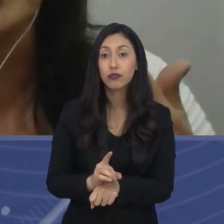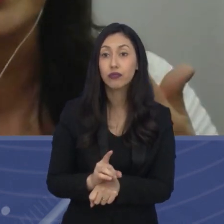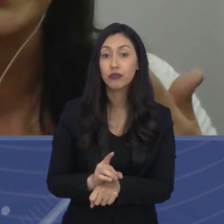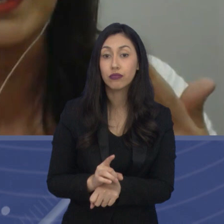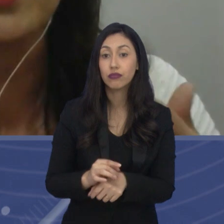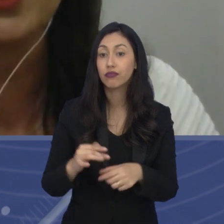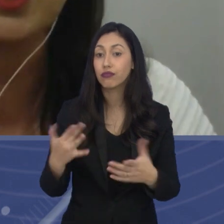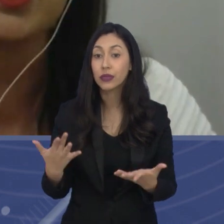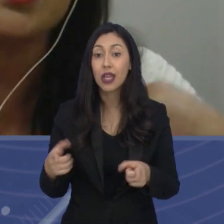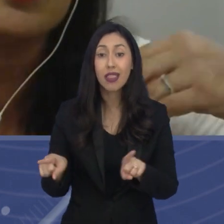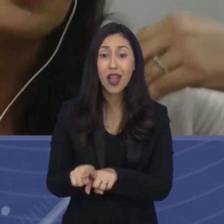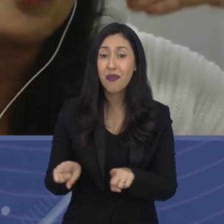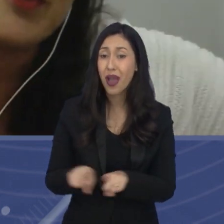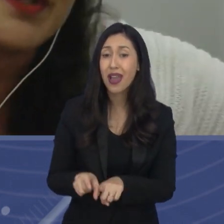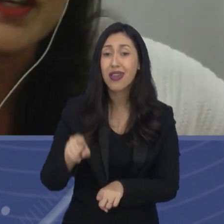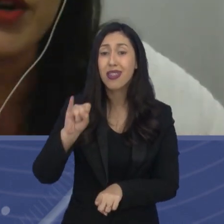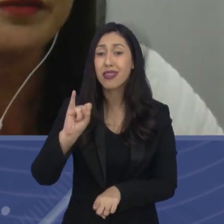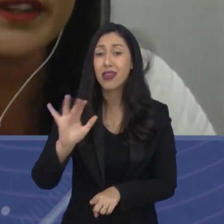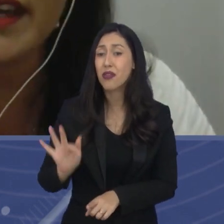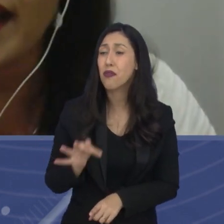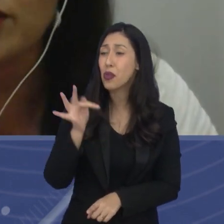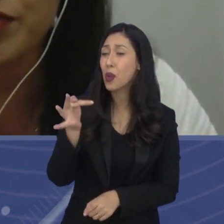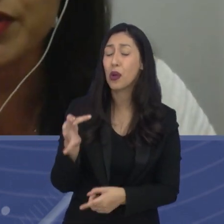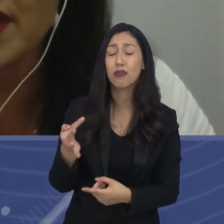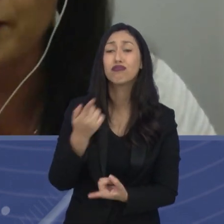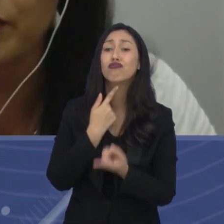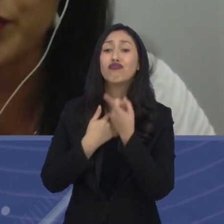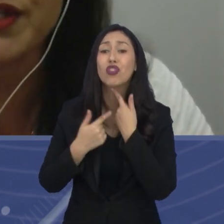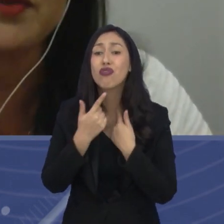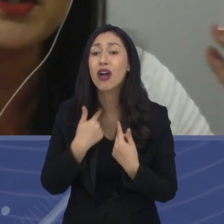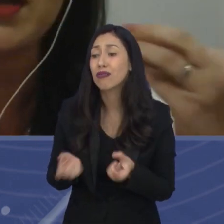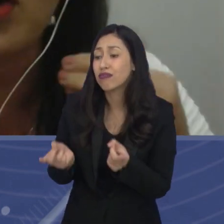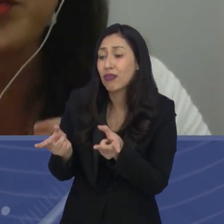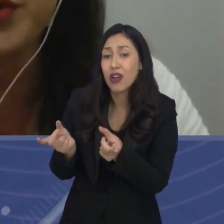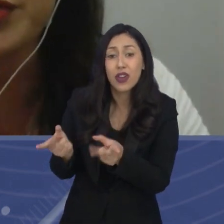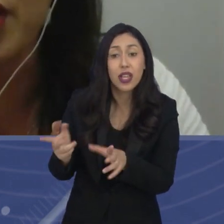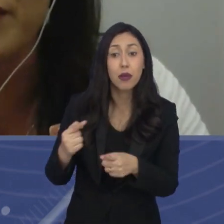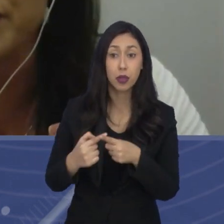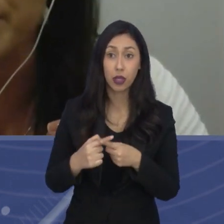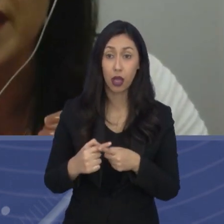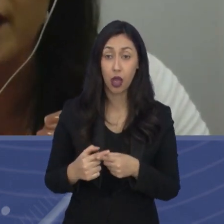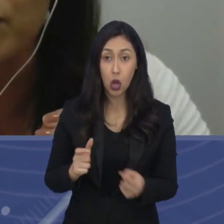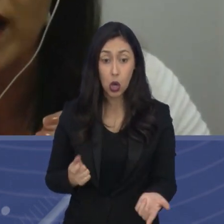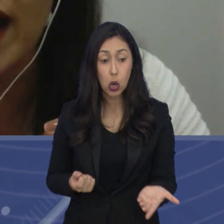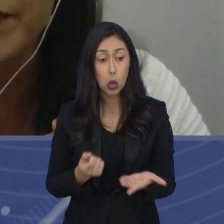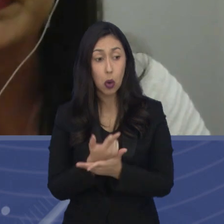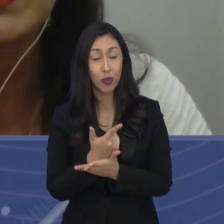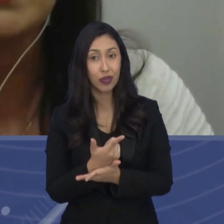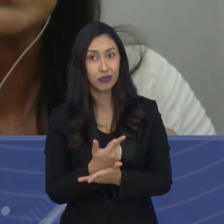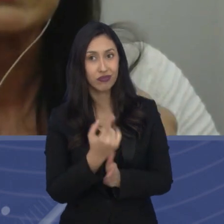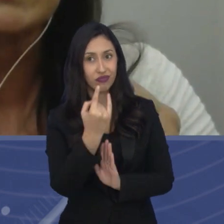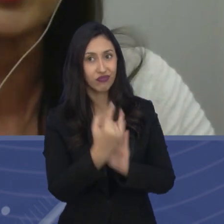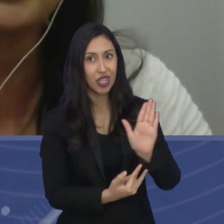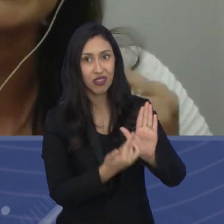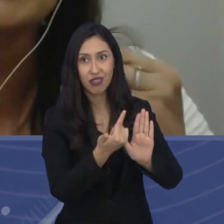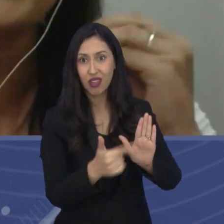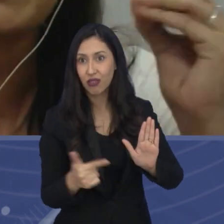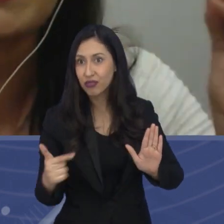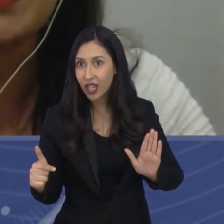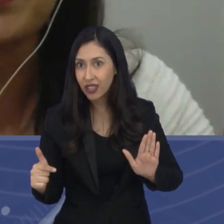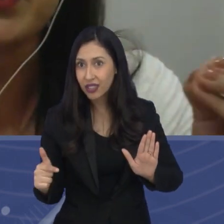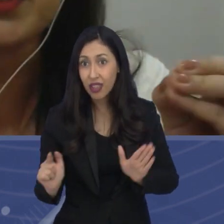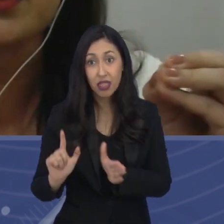transmissão da propriedade em um posterior inventário, por exemplo, porque se você compra um imóvel irregular, na hora